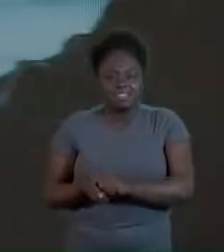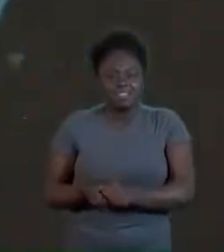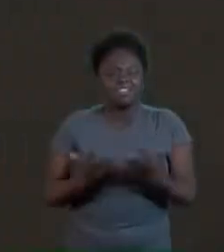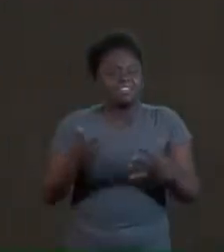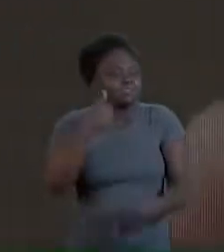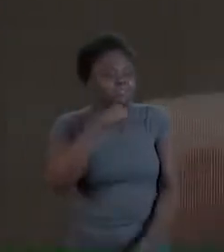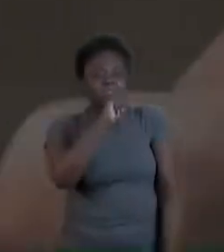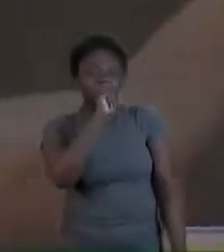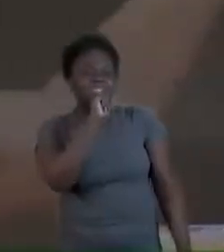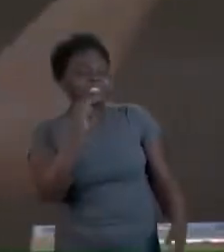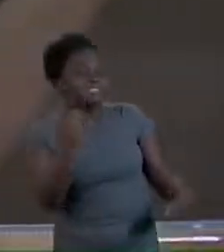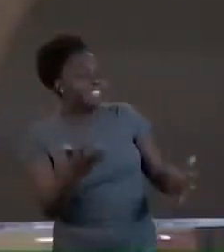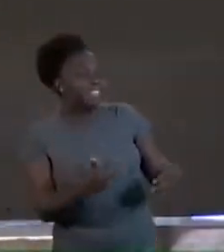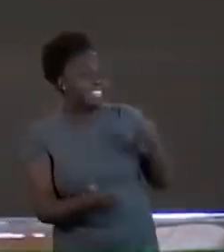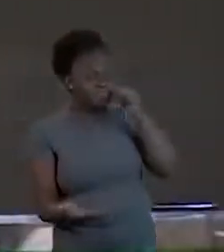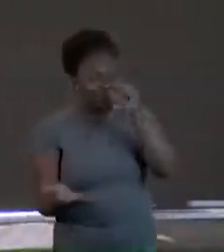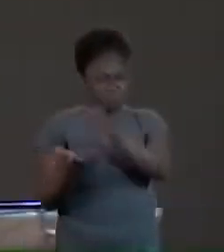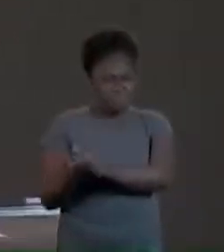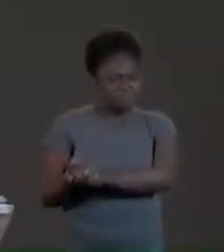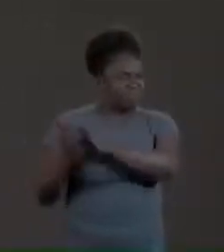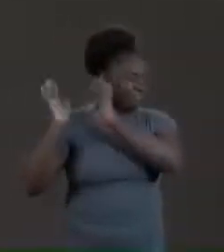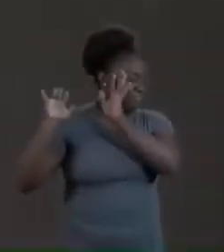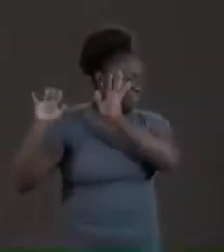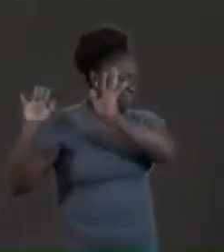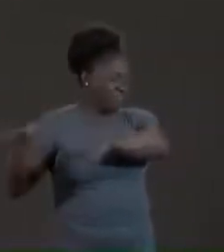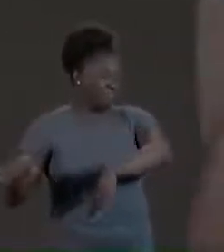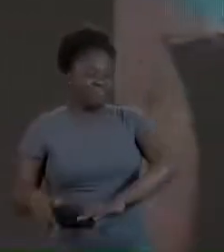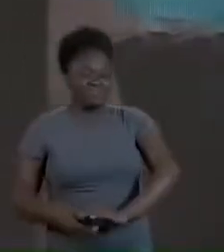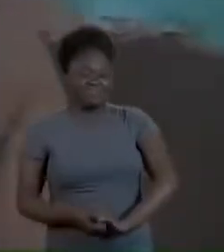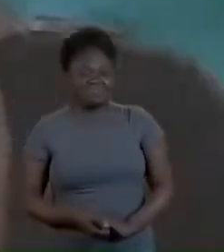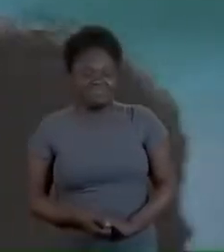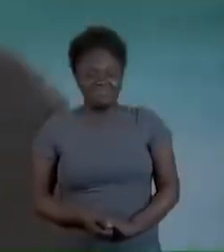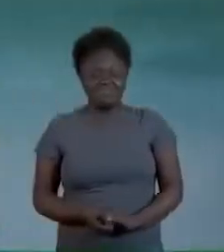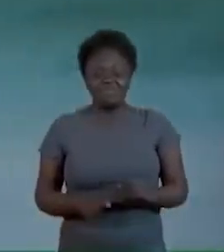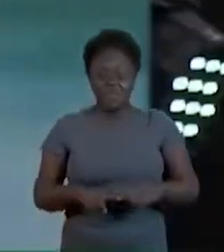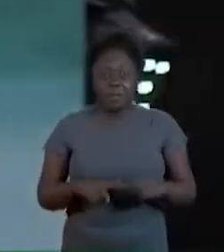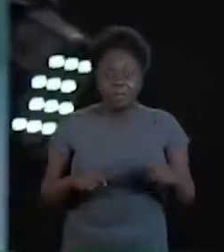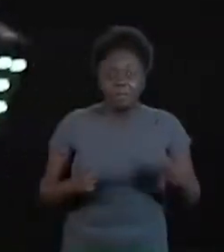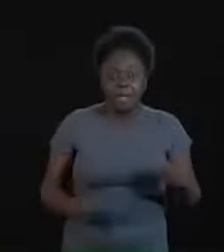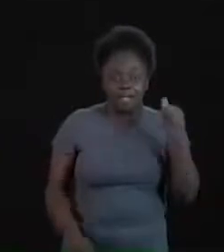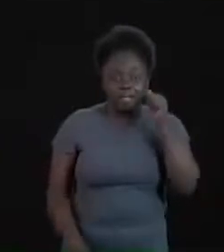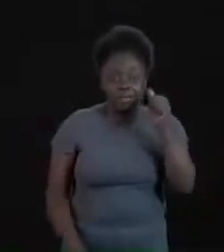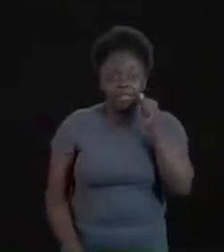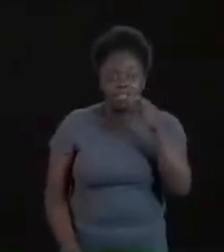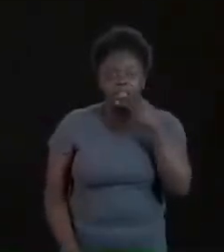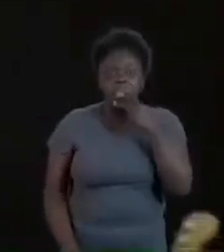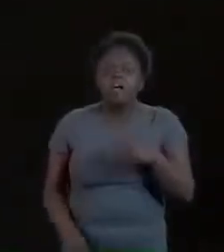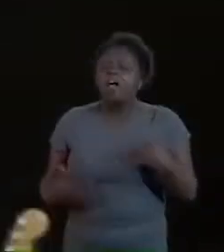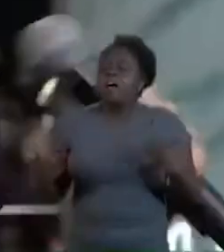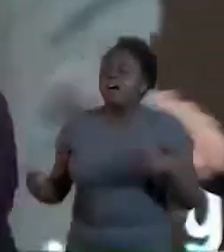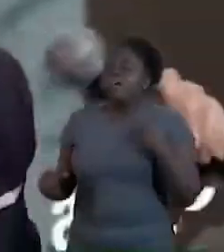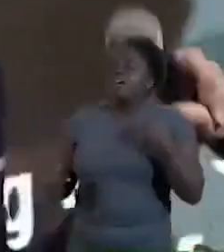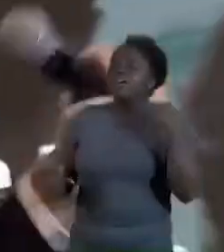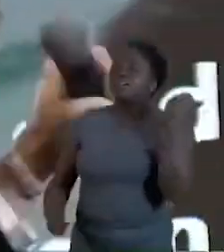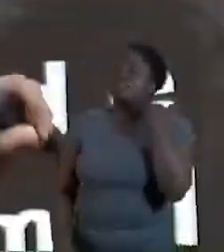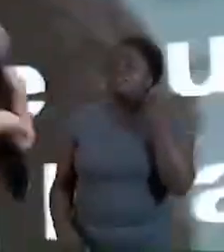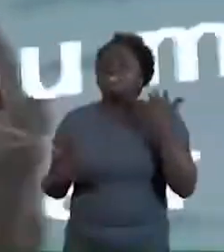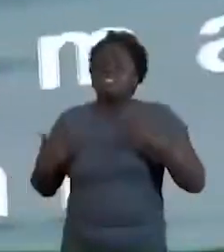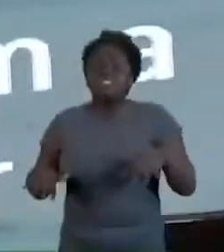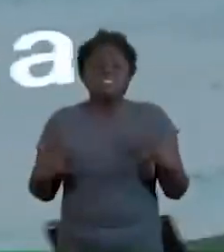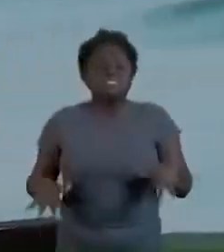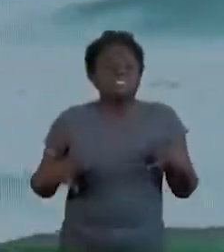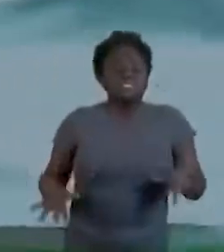Mamãe, ó, que esposa, Deus o livre. Mas as meninas, ai, eu tô sufocada,